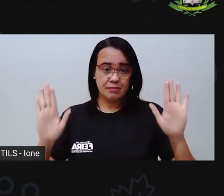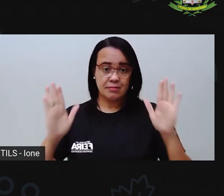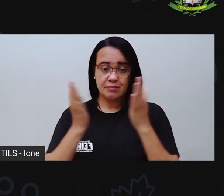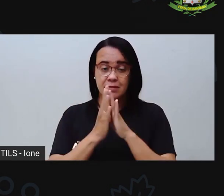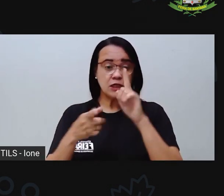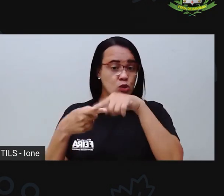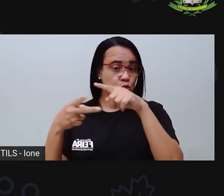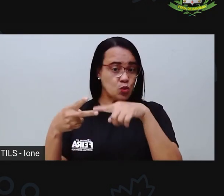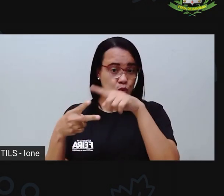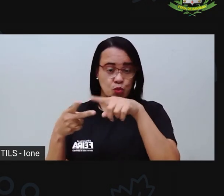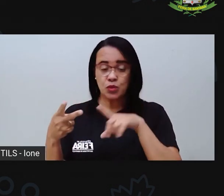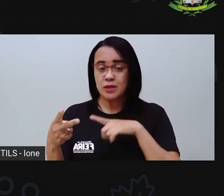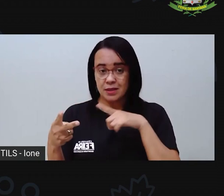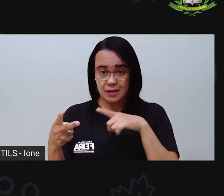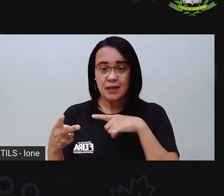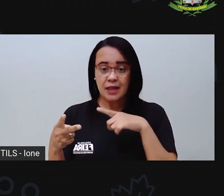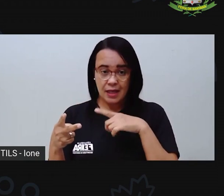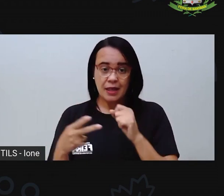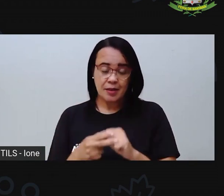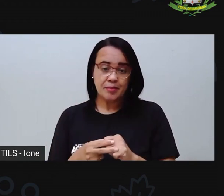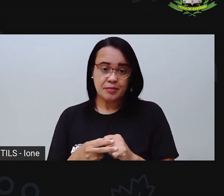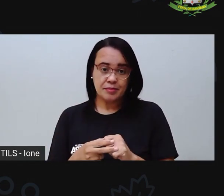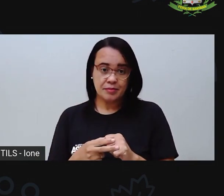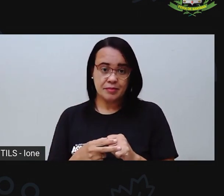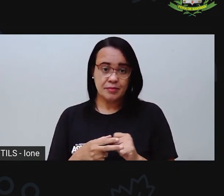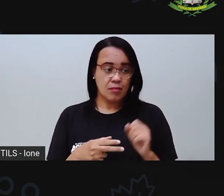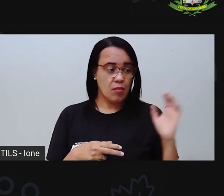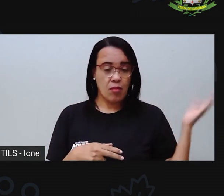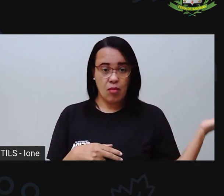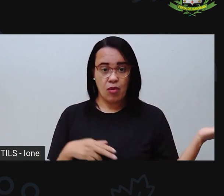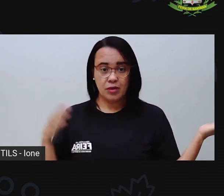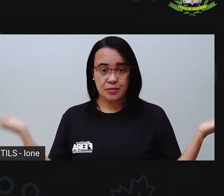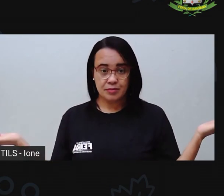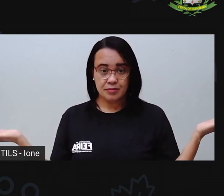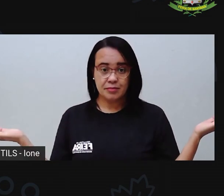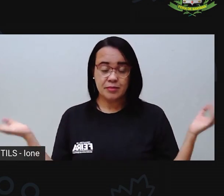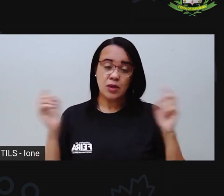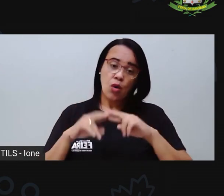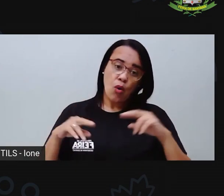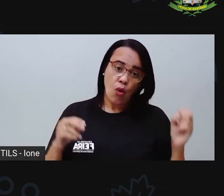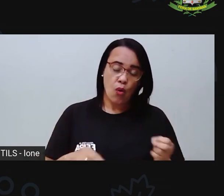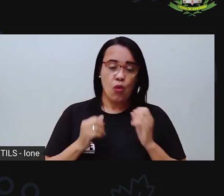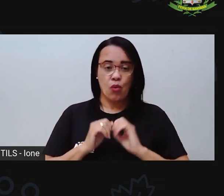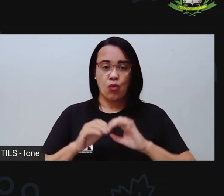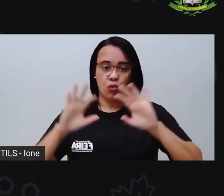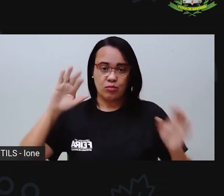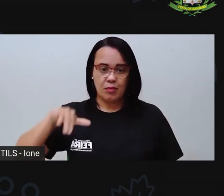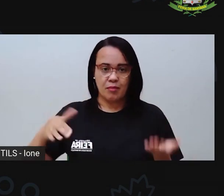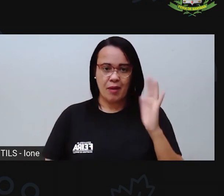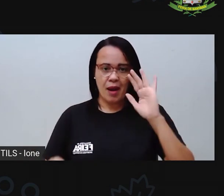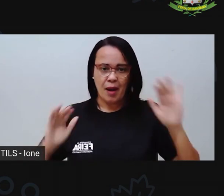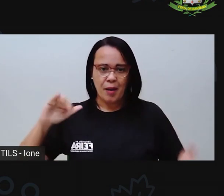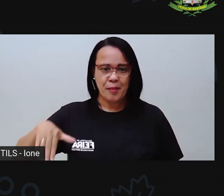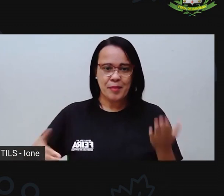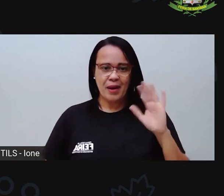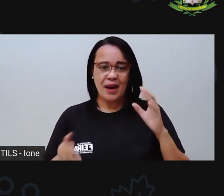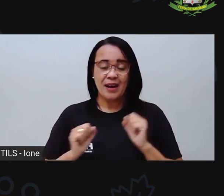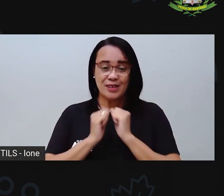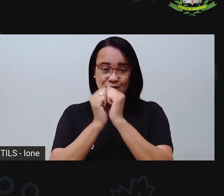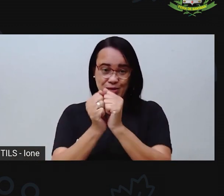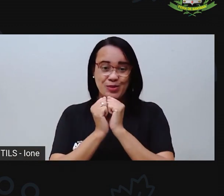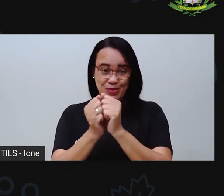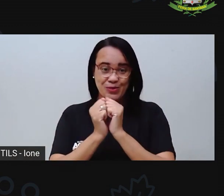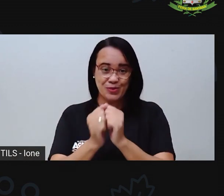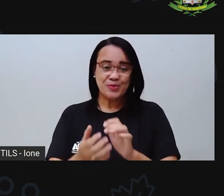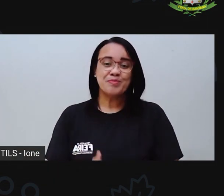brincando, você pode brincar com uma pessoa do seu lado. E aí, uma hora você bate na mão de alguém, outra hora outra pessoa bate na sua mão, tá certo?